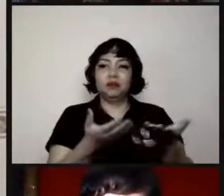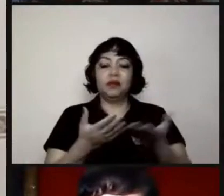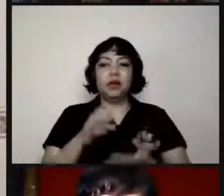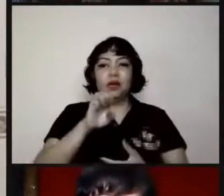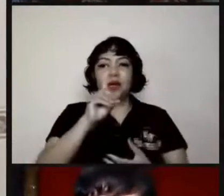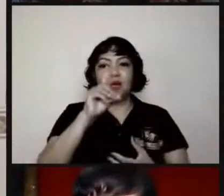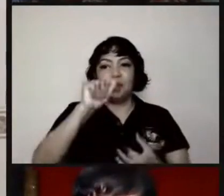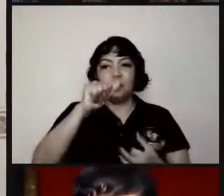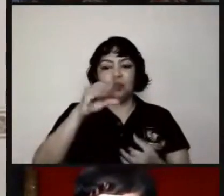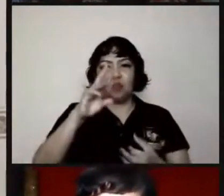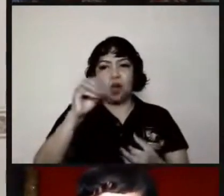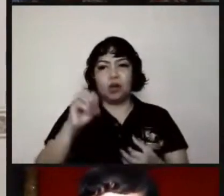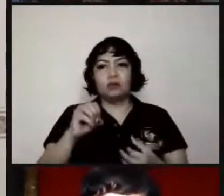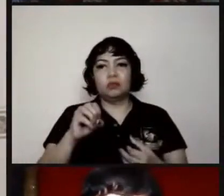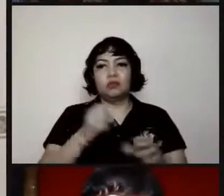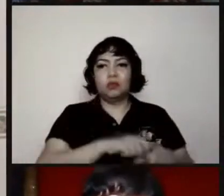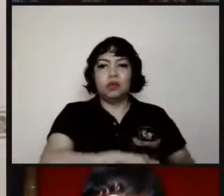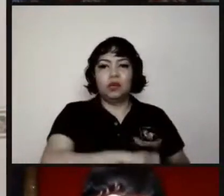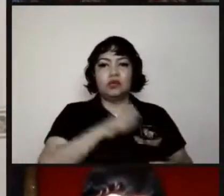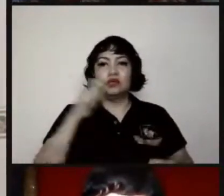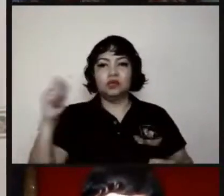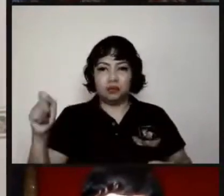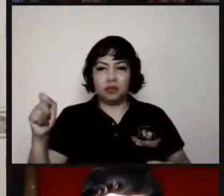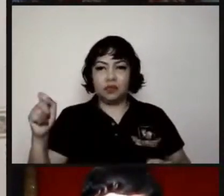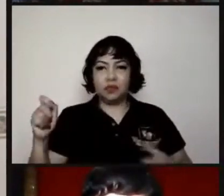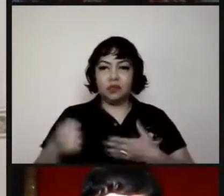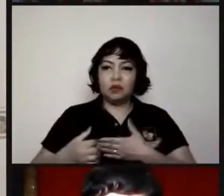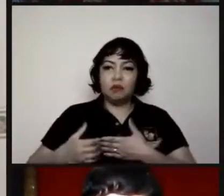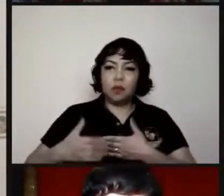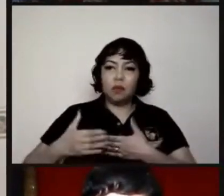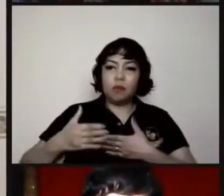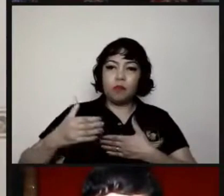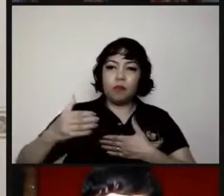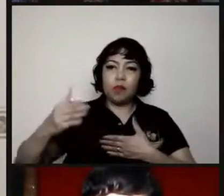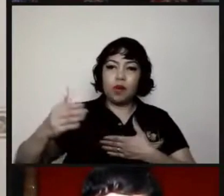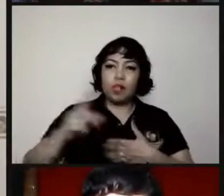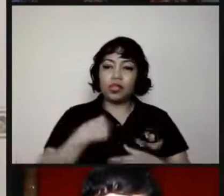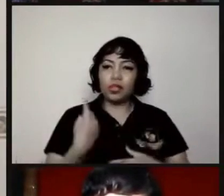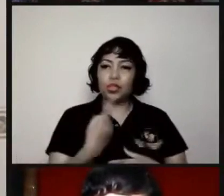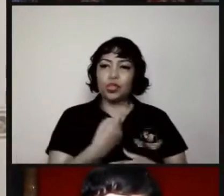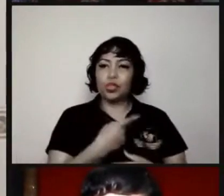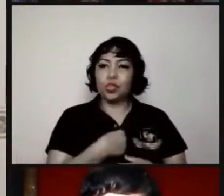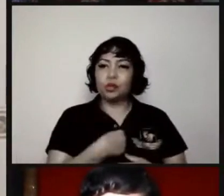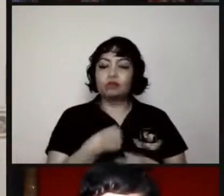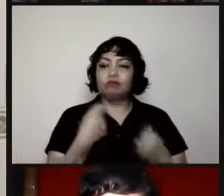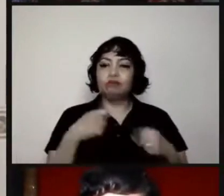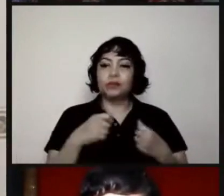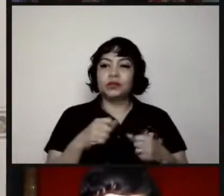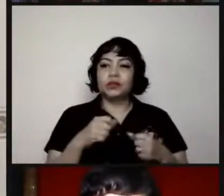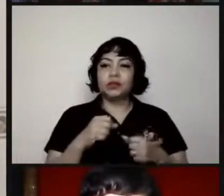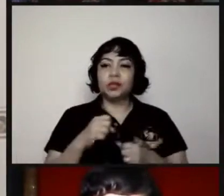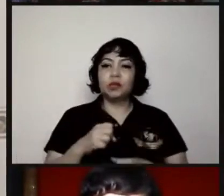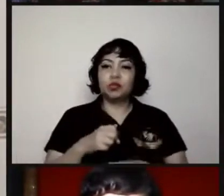colocou. Independência é uma longa caminhada. Depende de construirmos a nação antes. Nossos